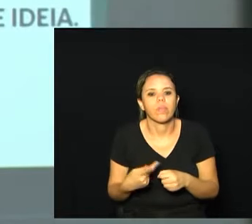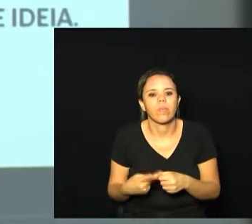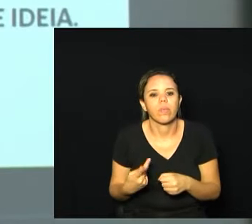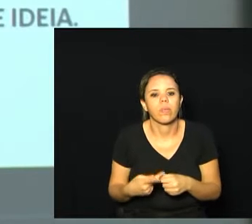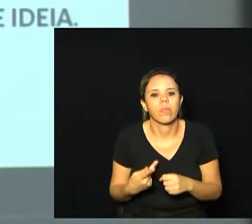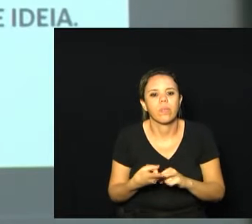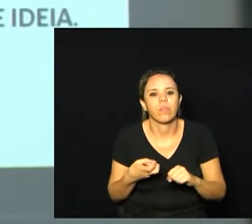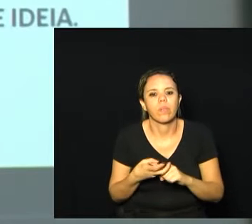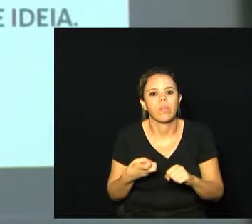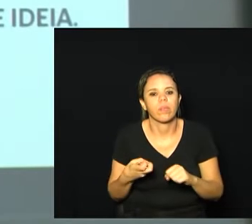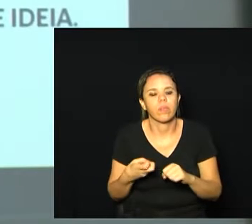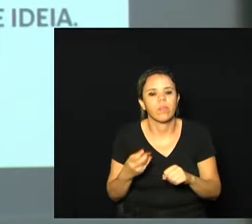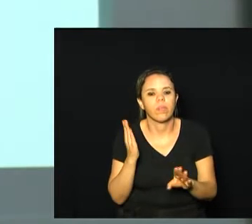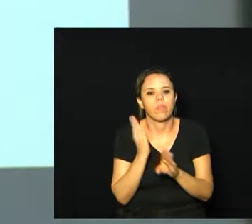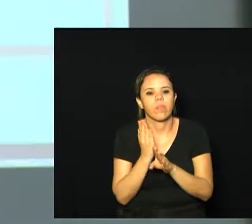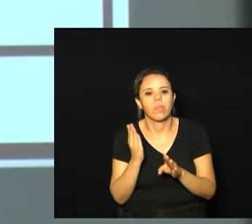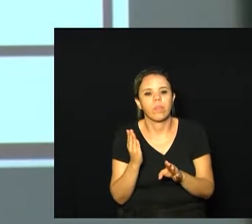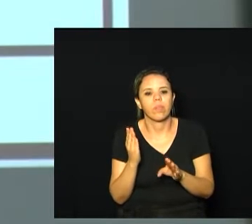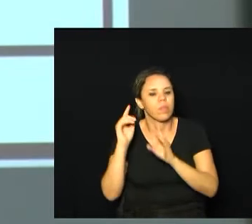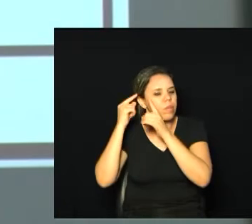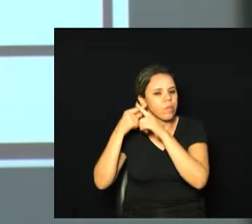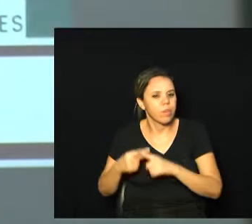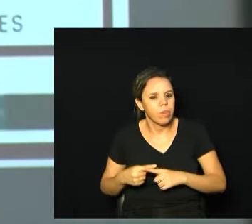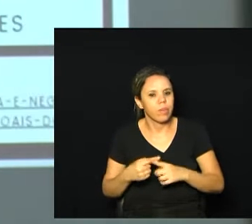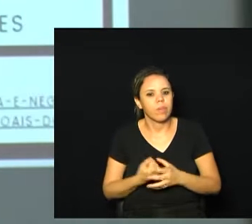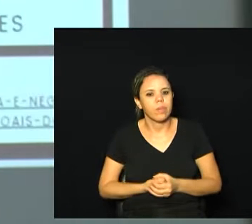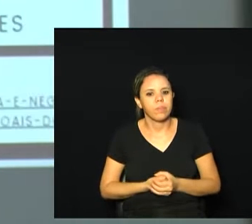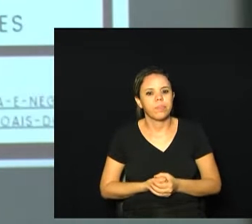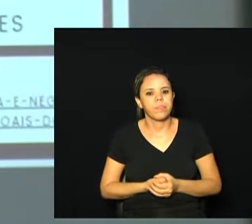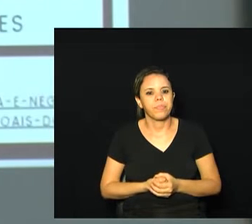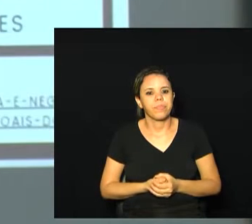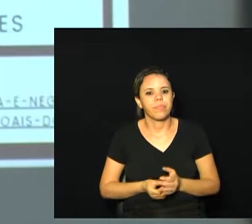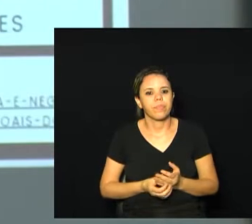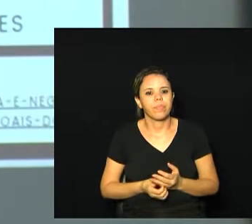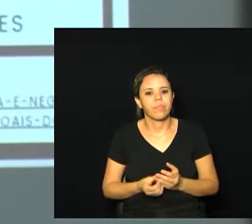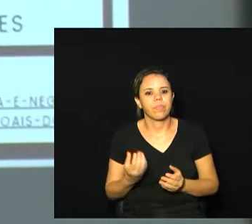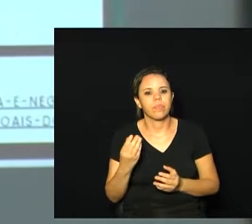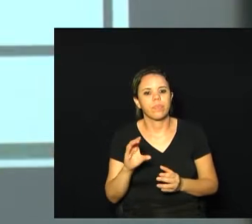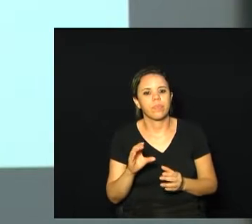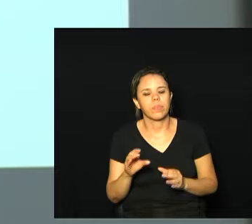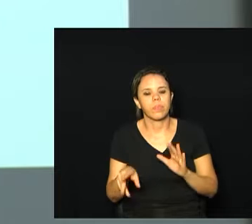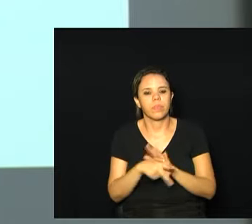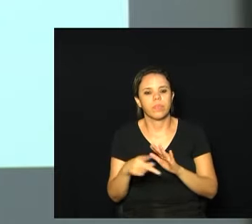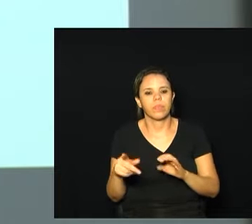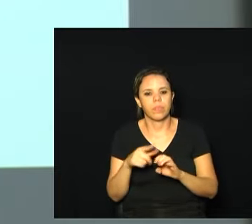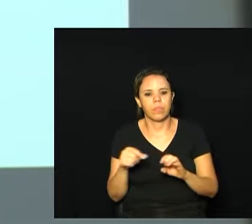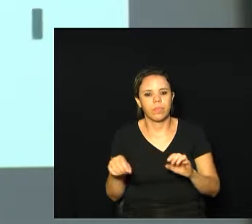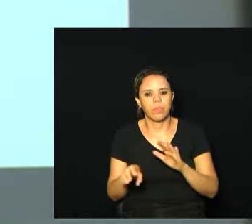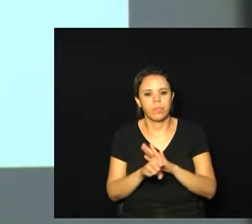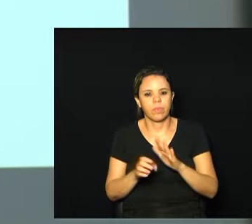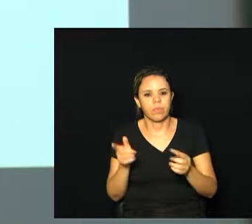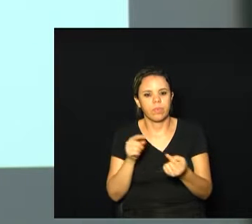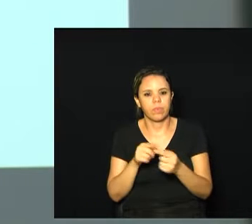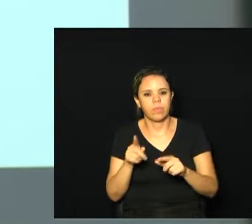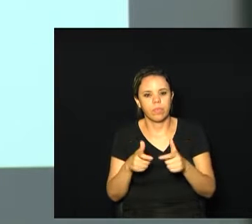do aplicativo, tem tanto a localização dos salões do cabelo afro, como a postagem dos próprios salões para alcançar um